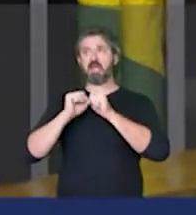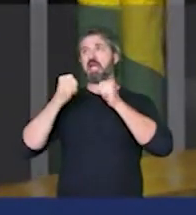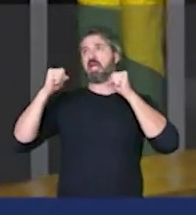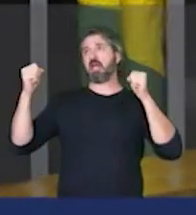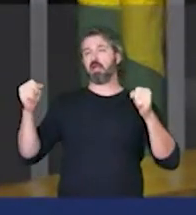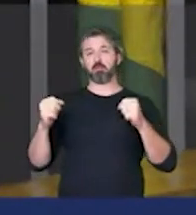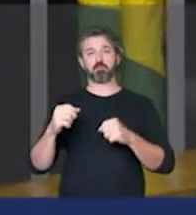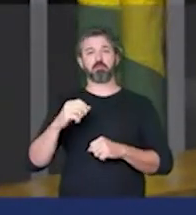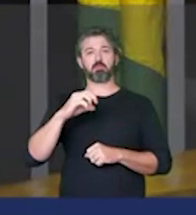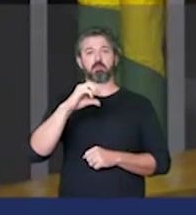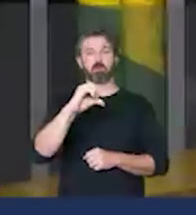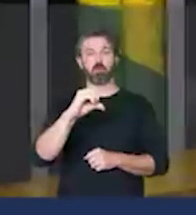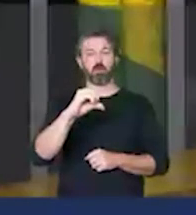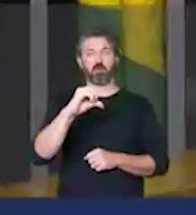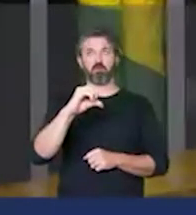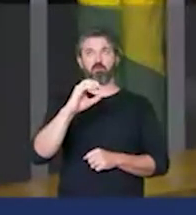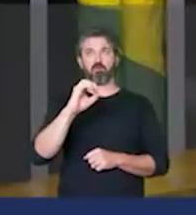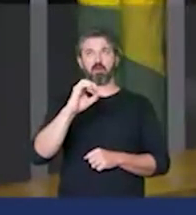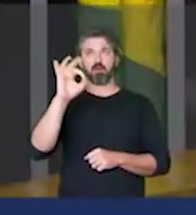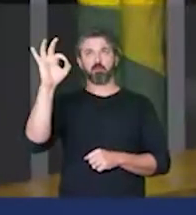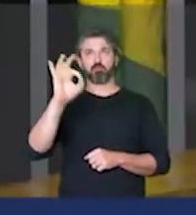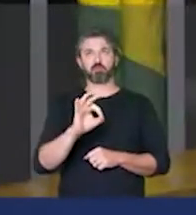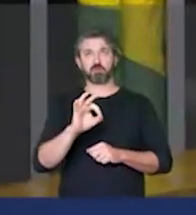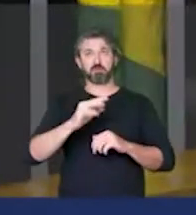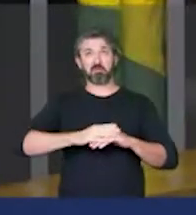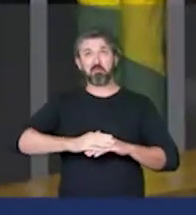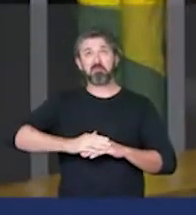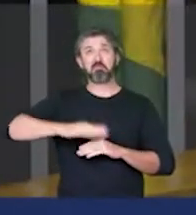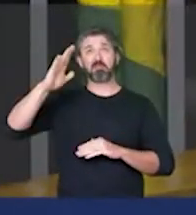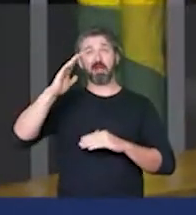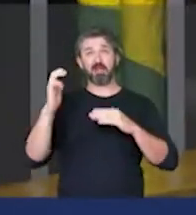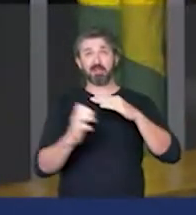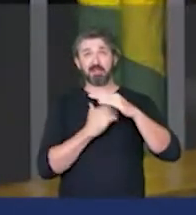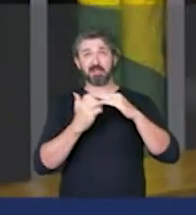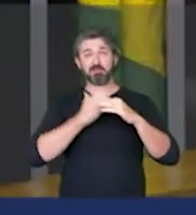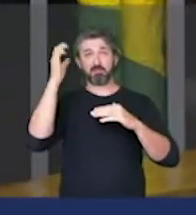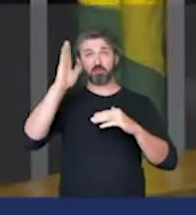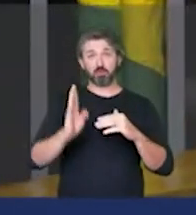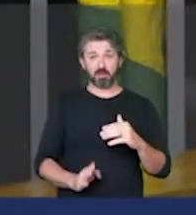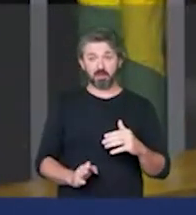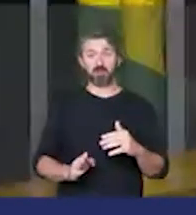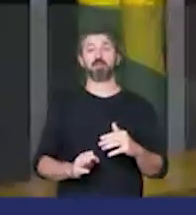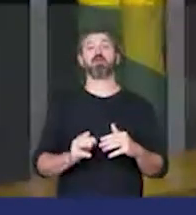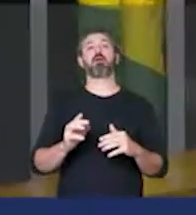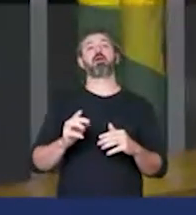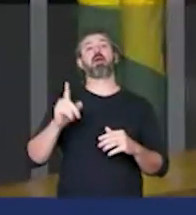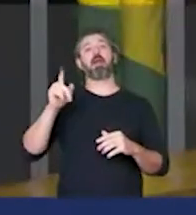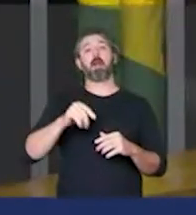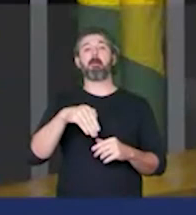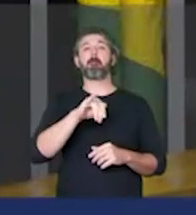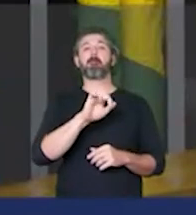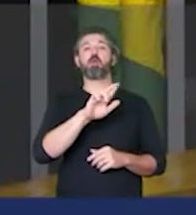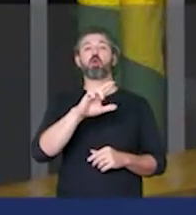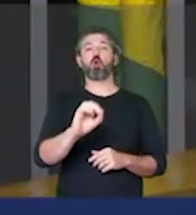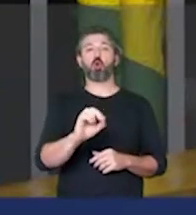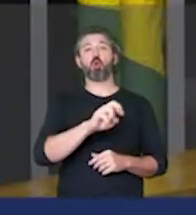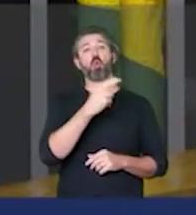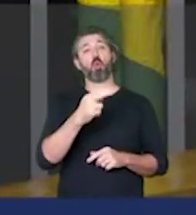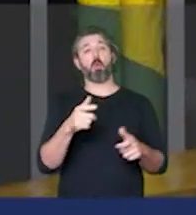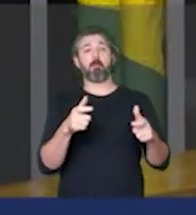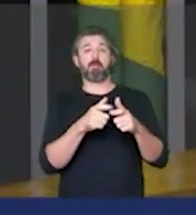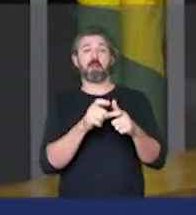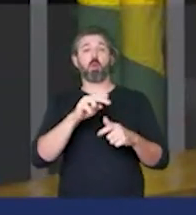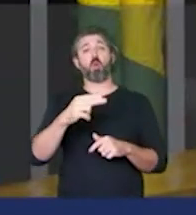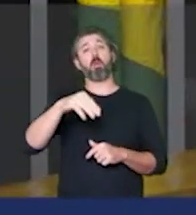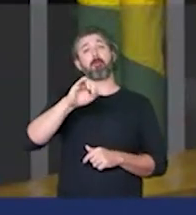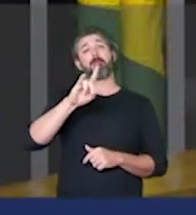empresa. Mais de 90% dos empresários brasileiros ou são micro, ou são pequenos, ou